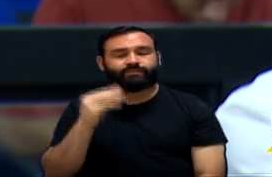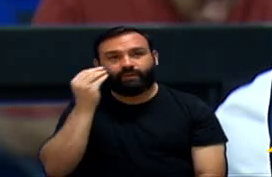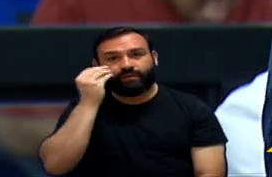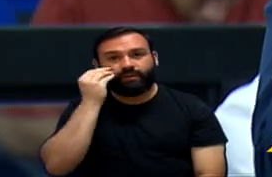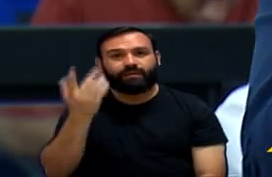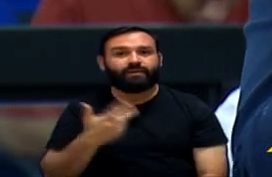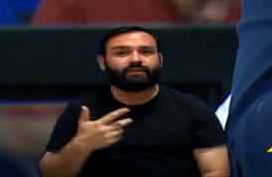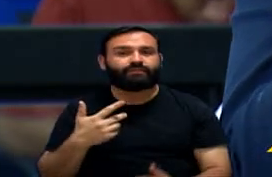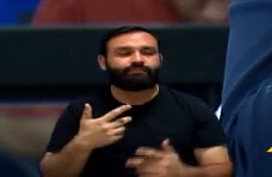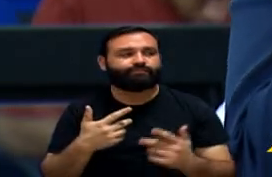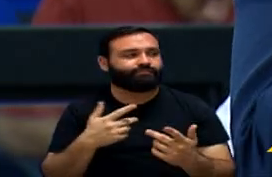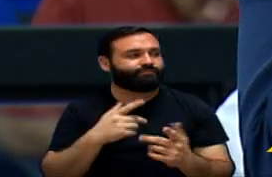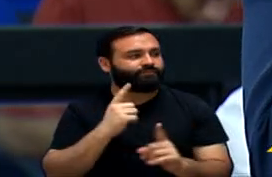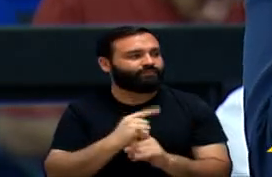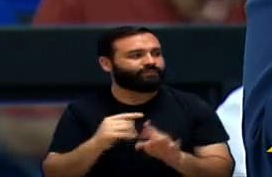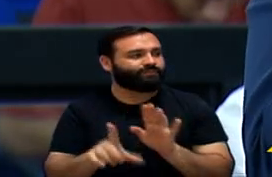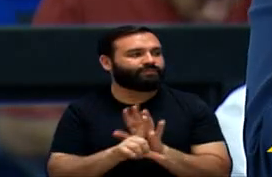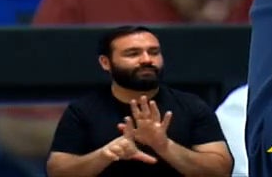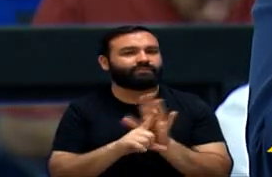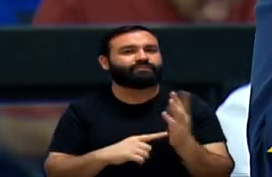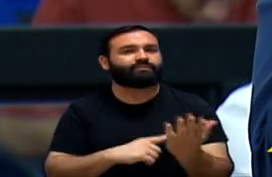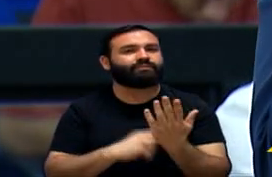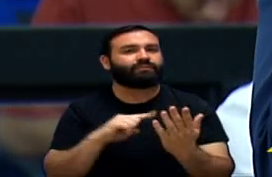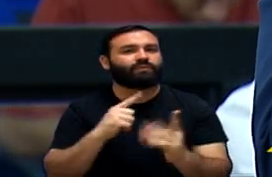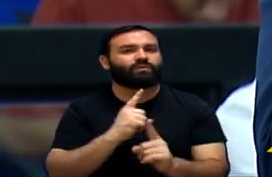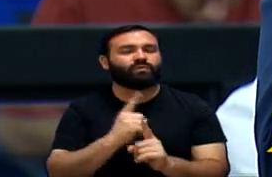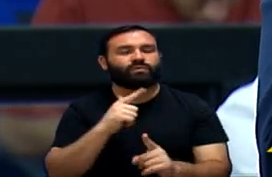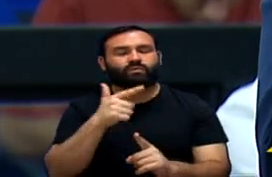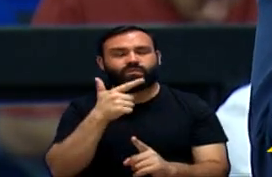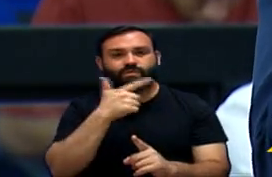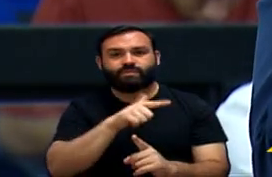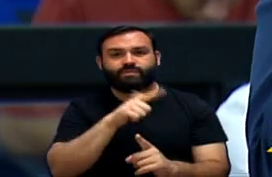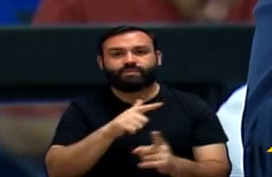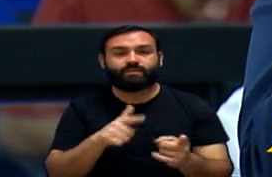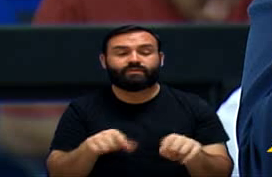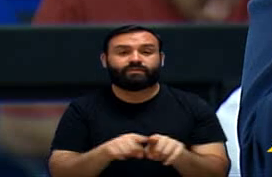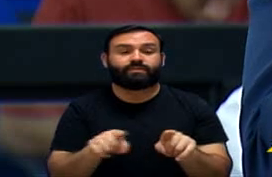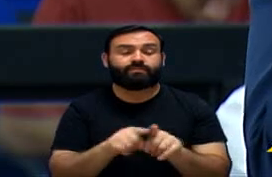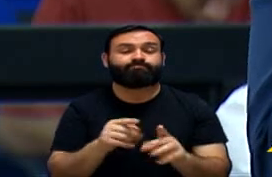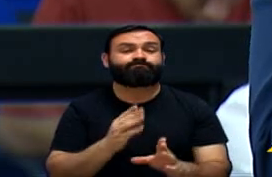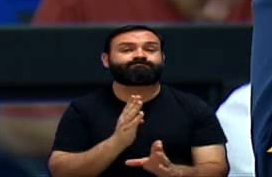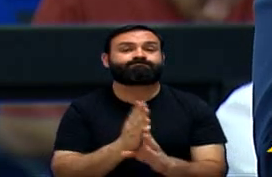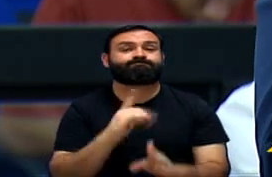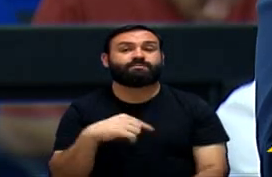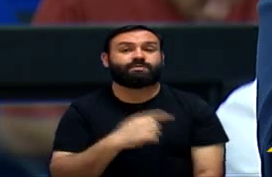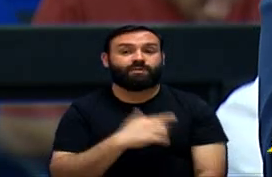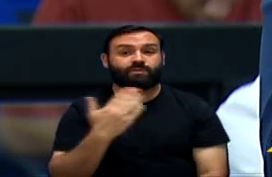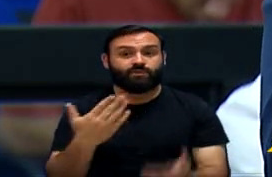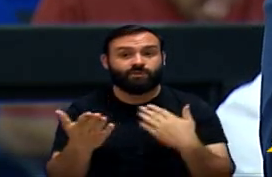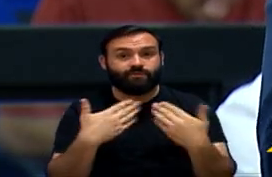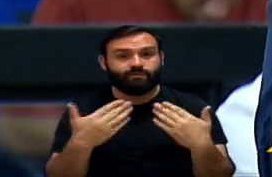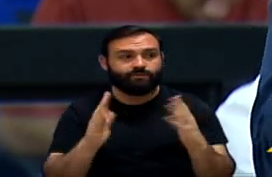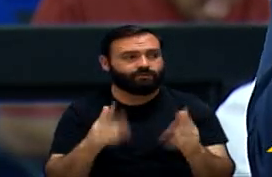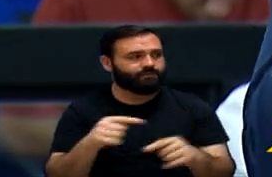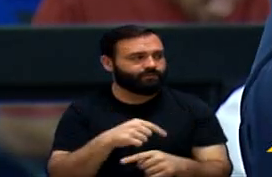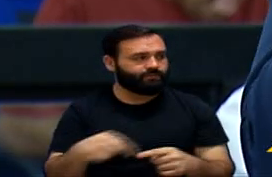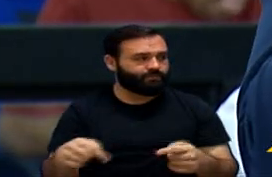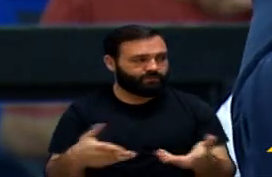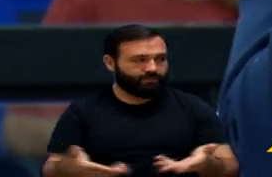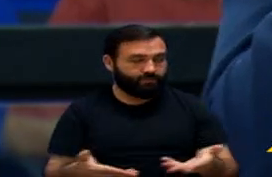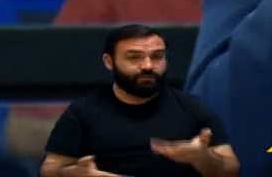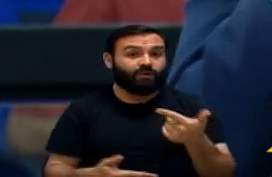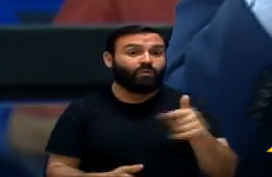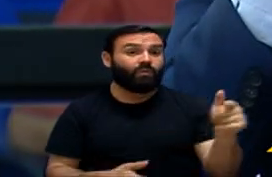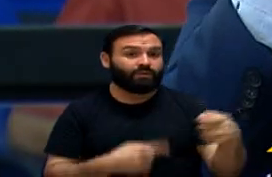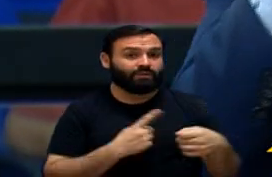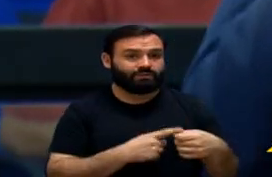achar alguma jurisprudência e tudo mais Inclusive a gente achou né e e coincidentemente a gente já tinha conversado essa semana outras